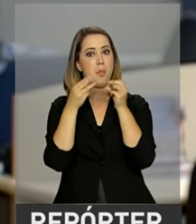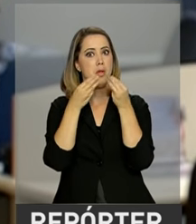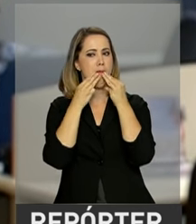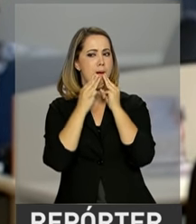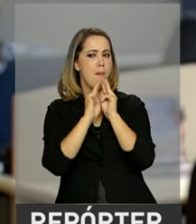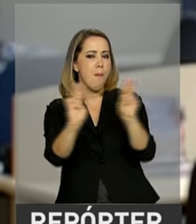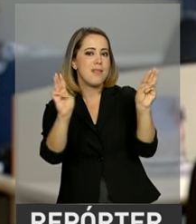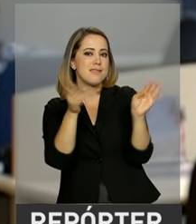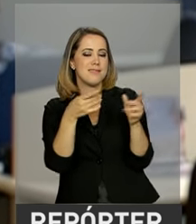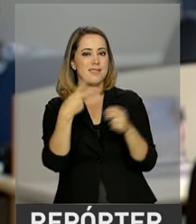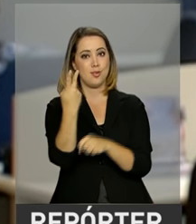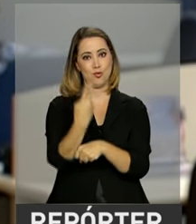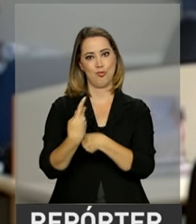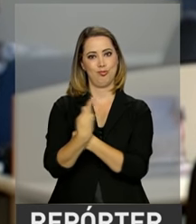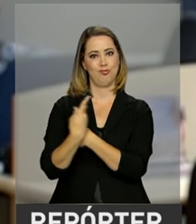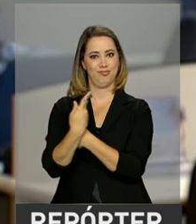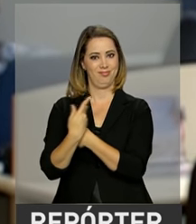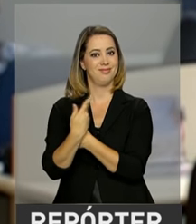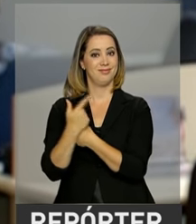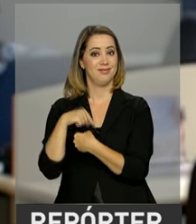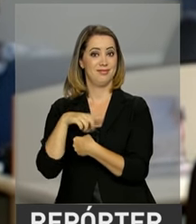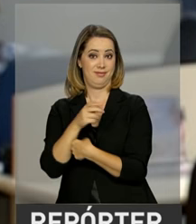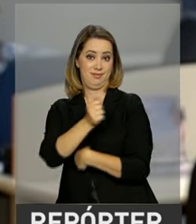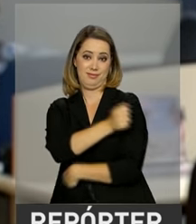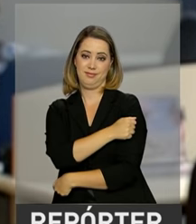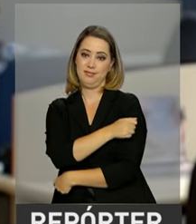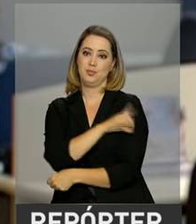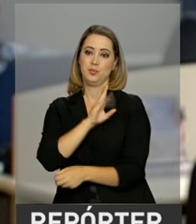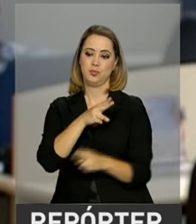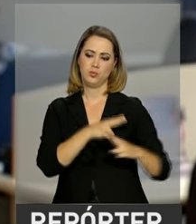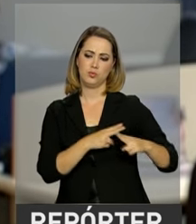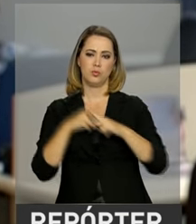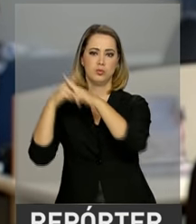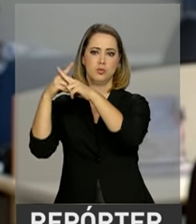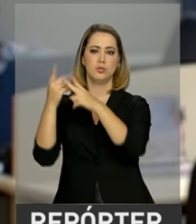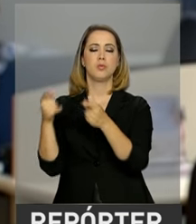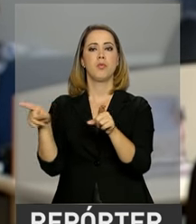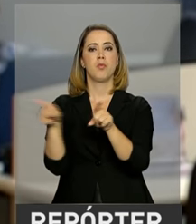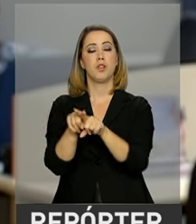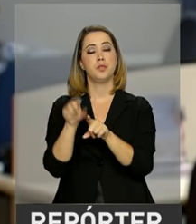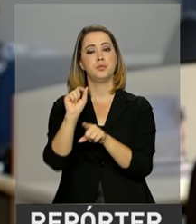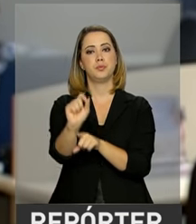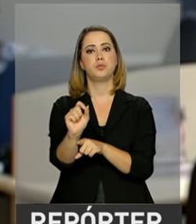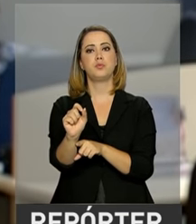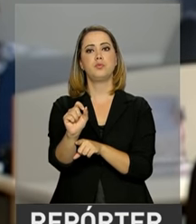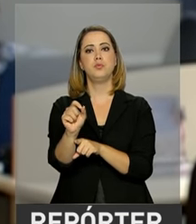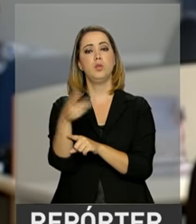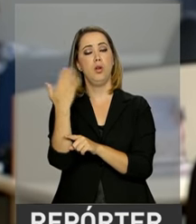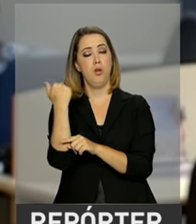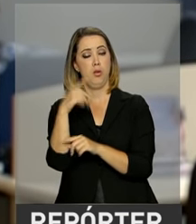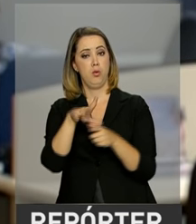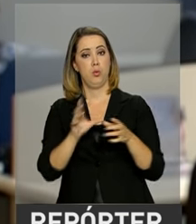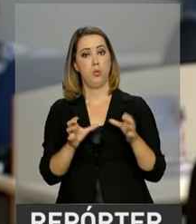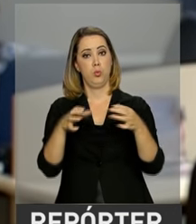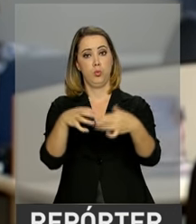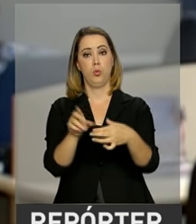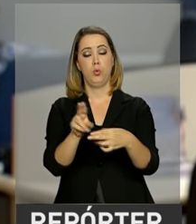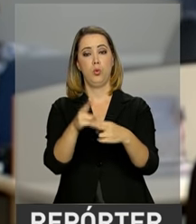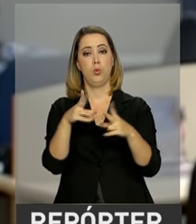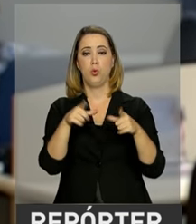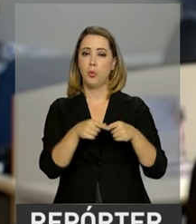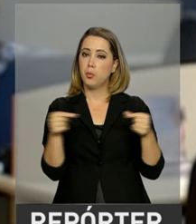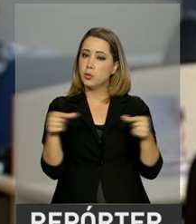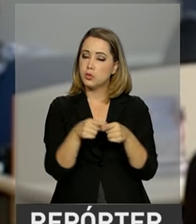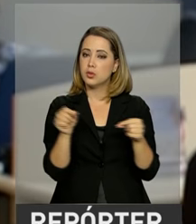Tancredo um foi ao espaço no dia 9 de Dezembro com o Foguete lançado pela jasha Agência Espacial japonesa essa aventura dos